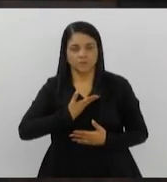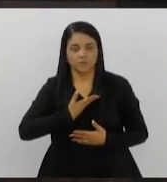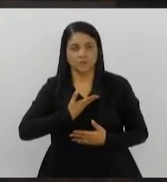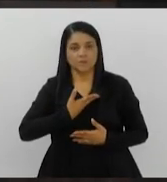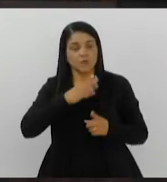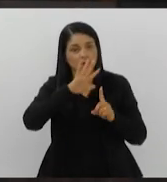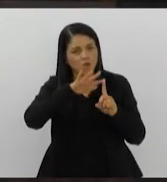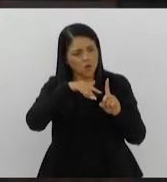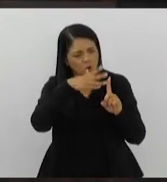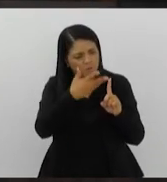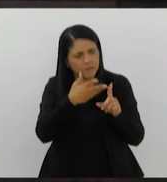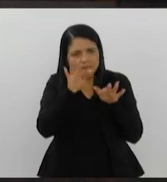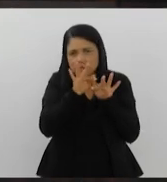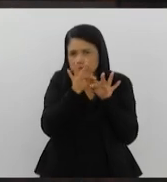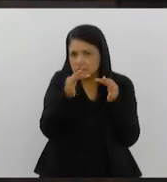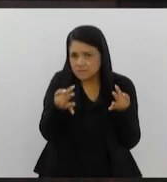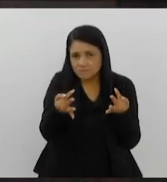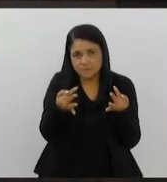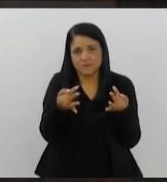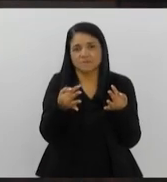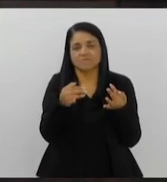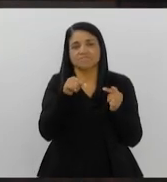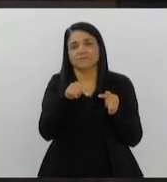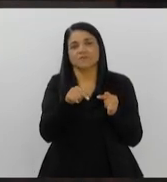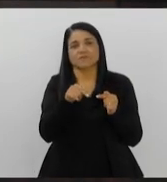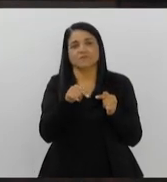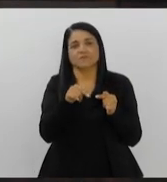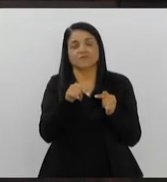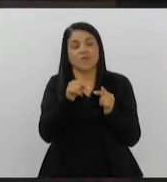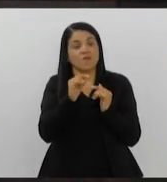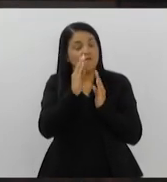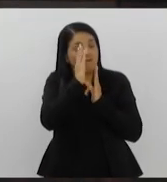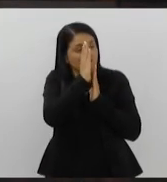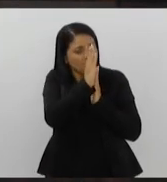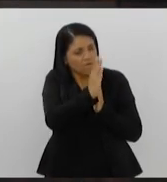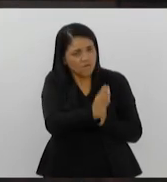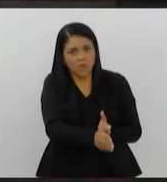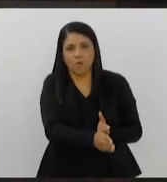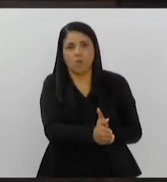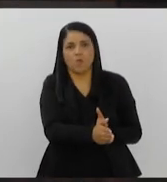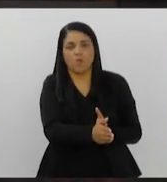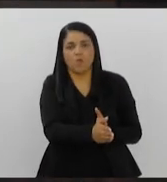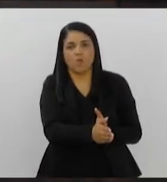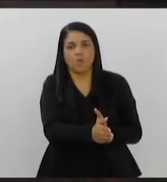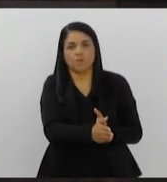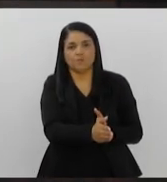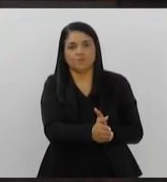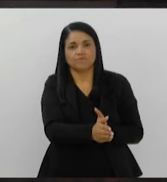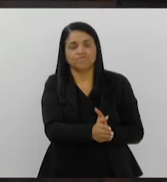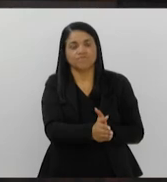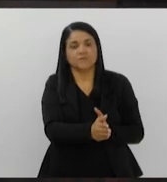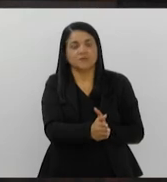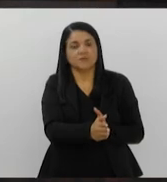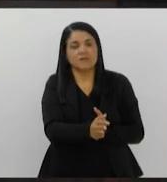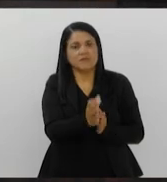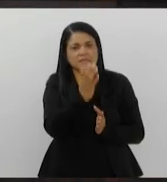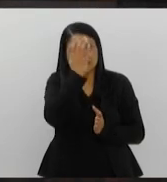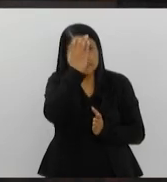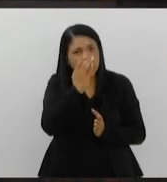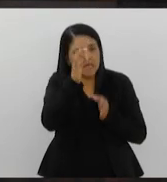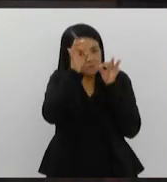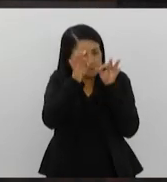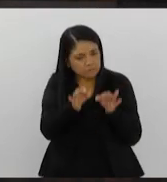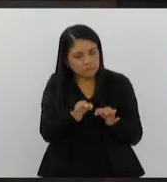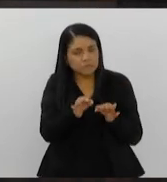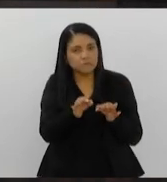singela homenagem não se retrata fielmente o denodo e a seriedade com quem